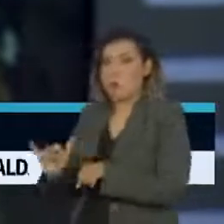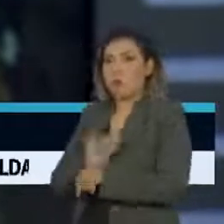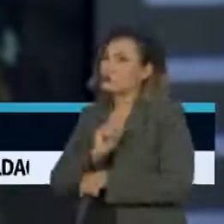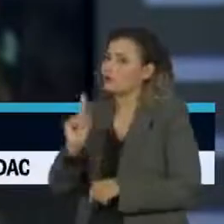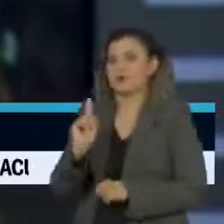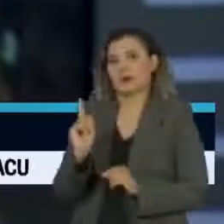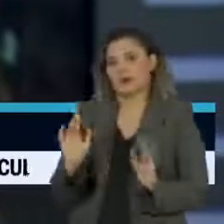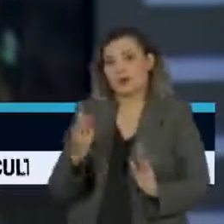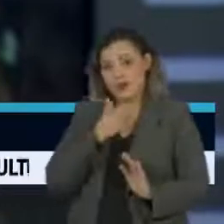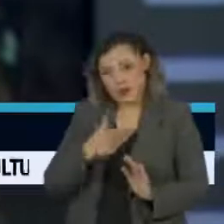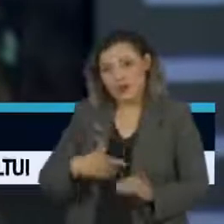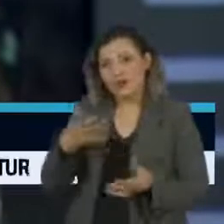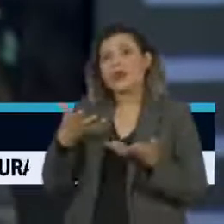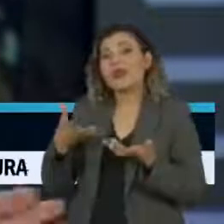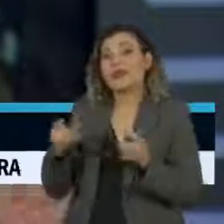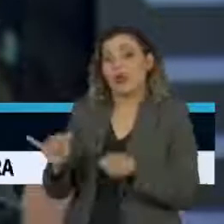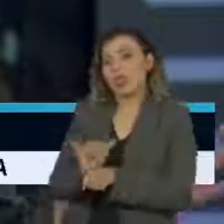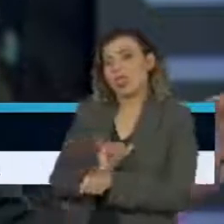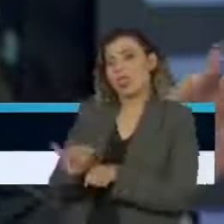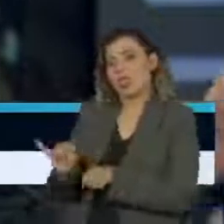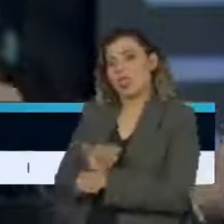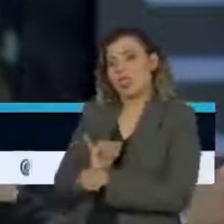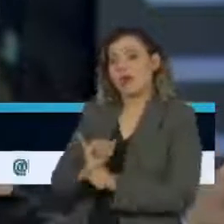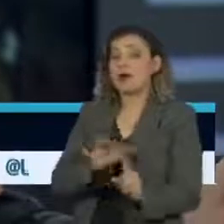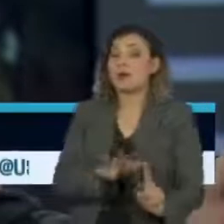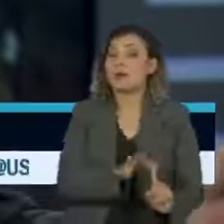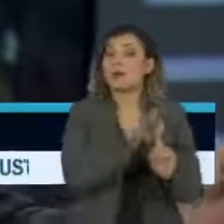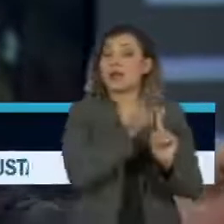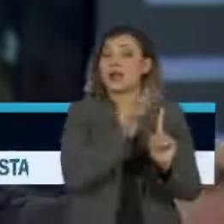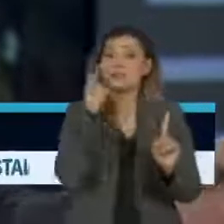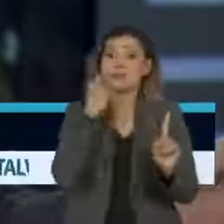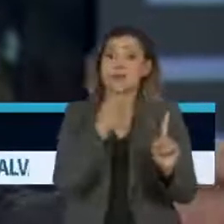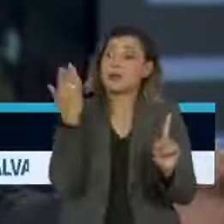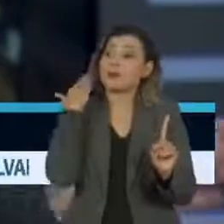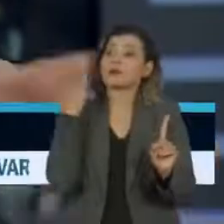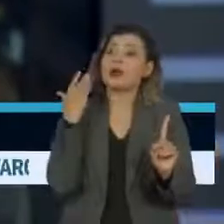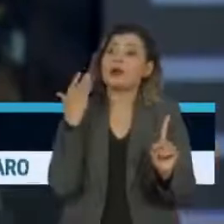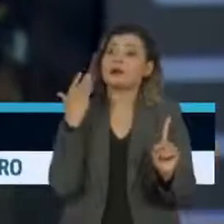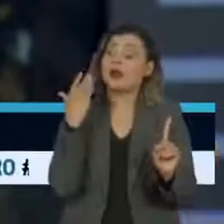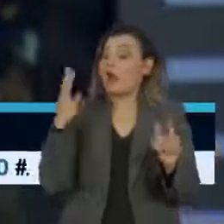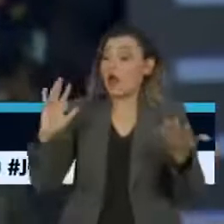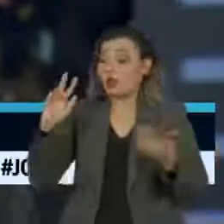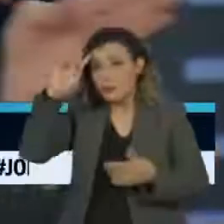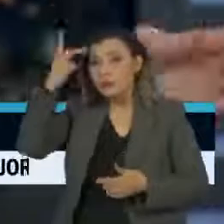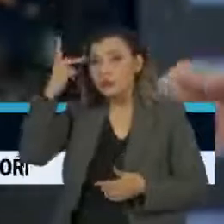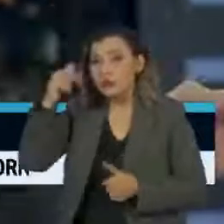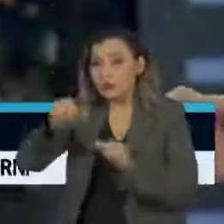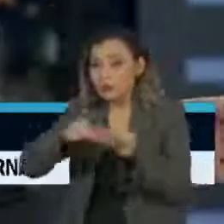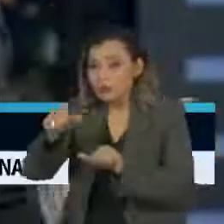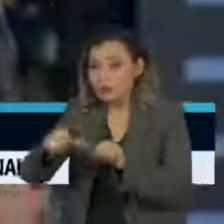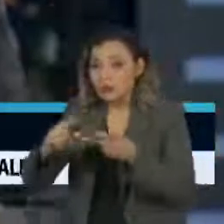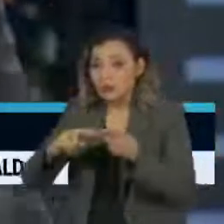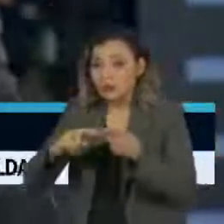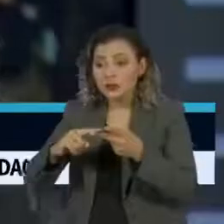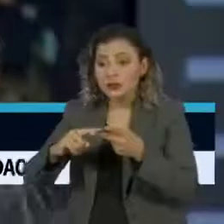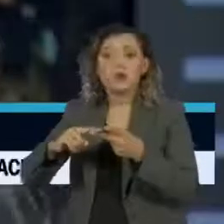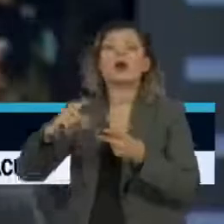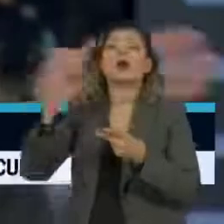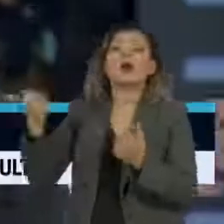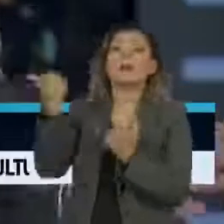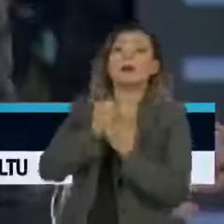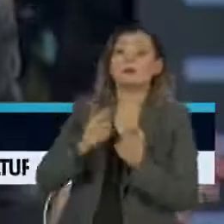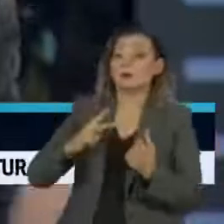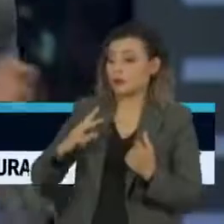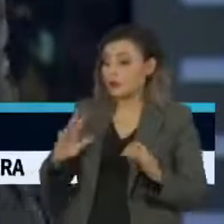esse governo tem é improviso. Era uma prioridade, até semana passada uma coisa, depois muda. Há 3 semanas atrás era